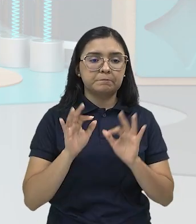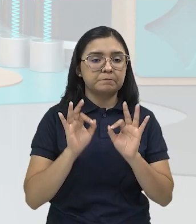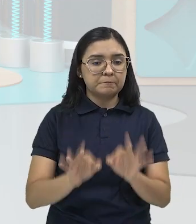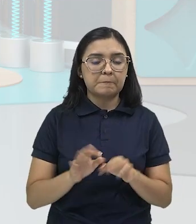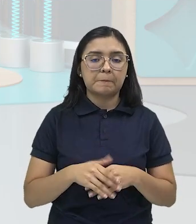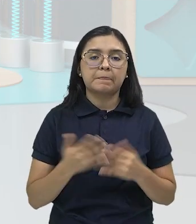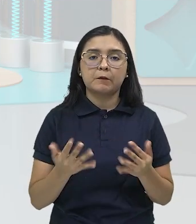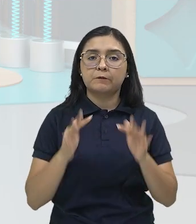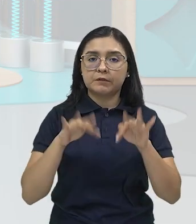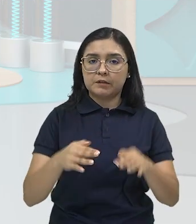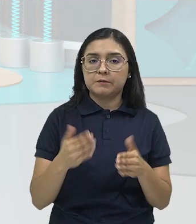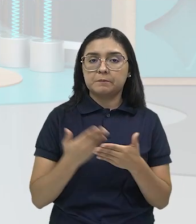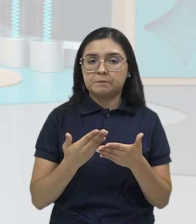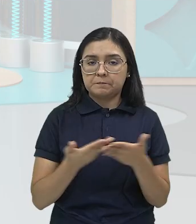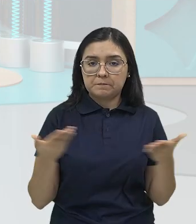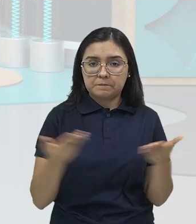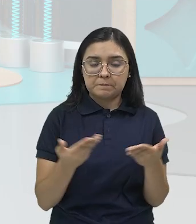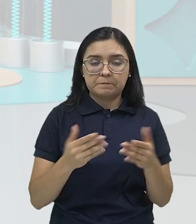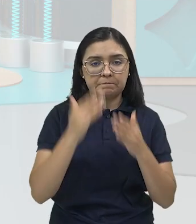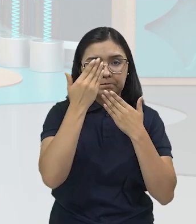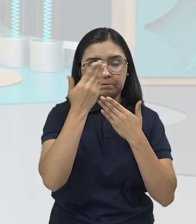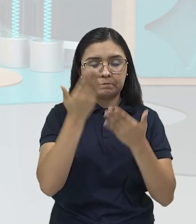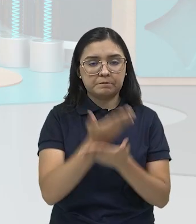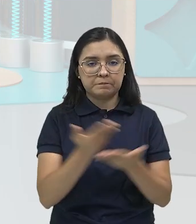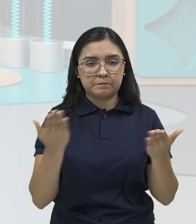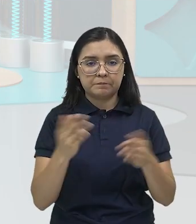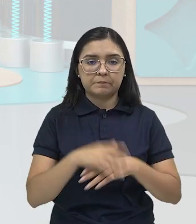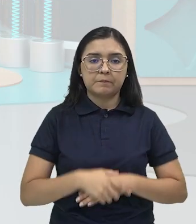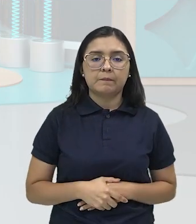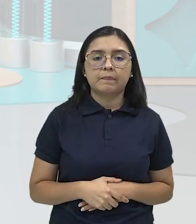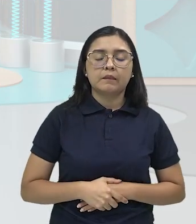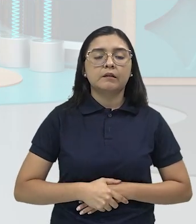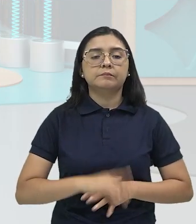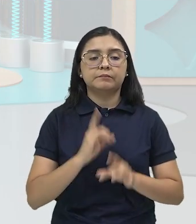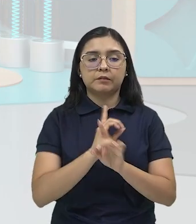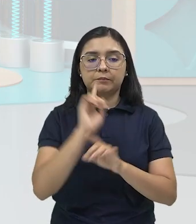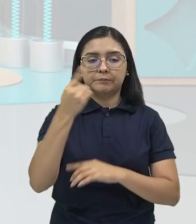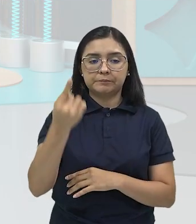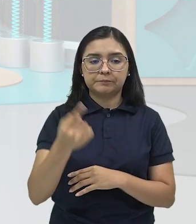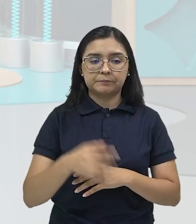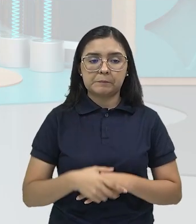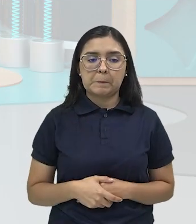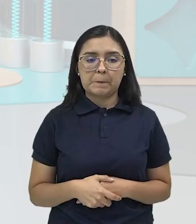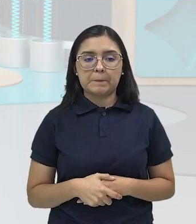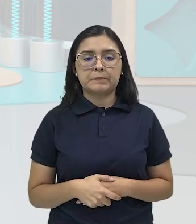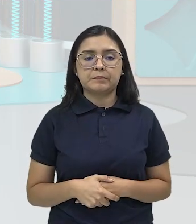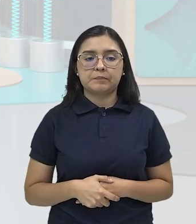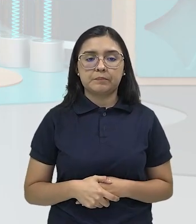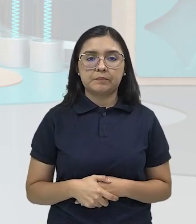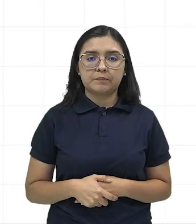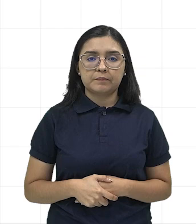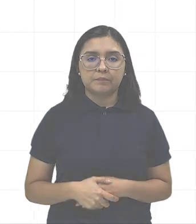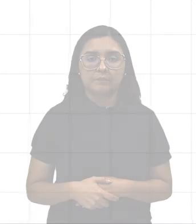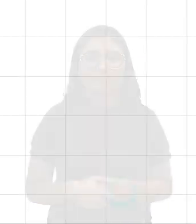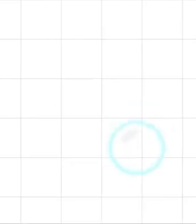nada a ser explicado, eu vou encerrando por aqui. Agradeço a todos vocês, fiquem bem e até a próxima.